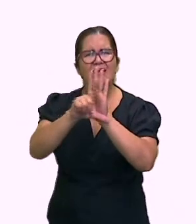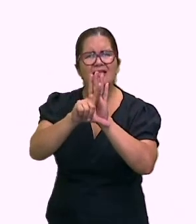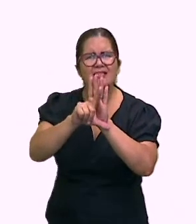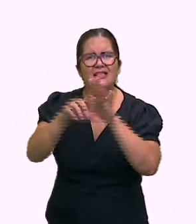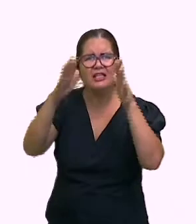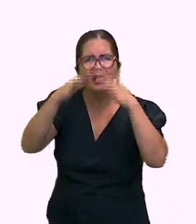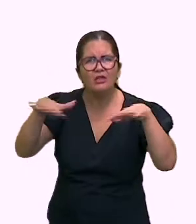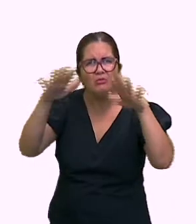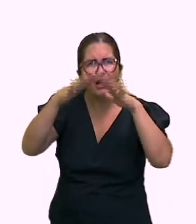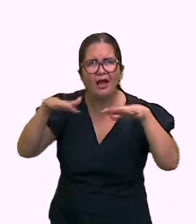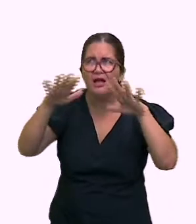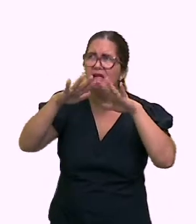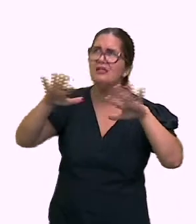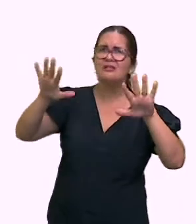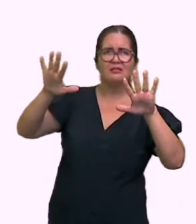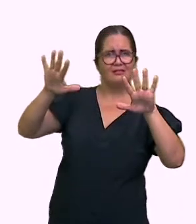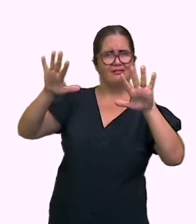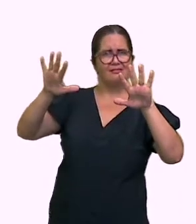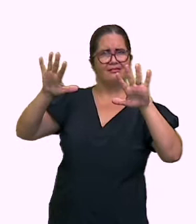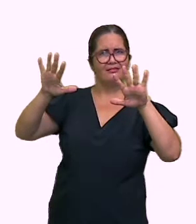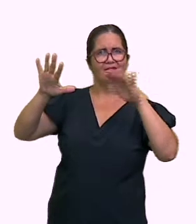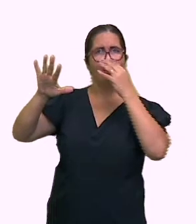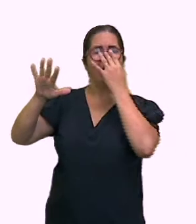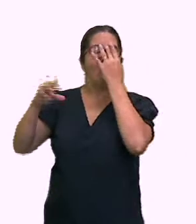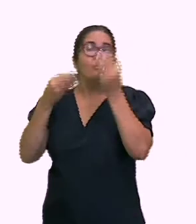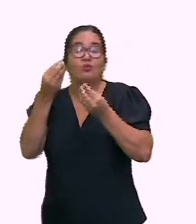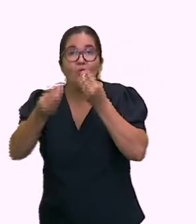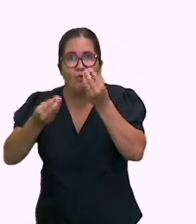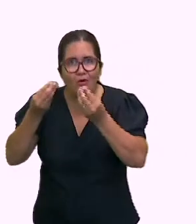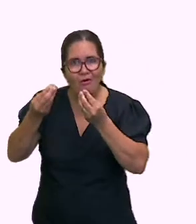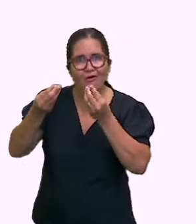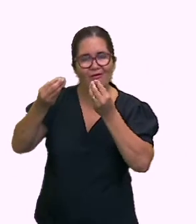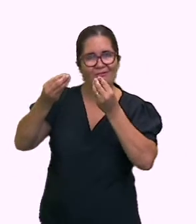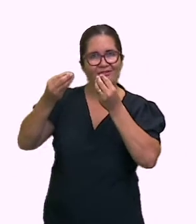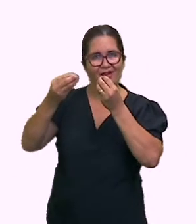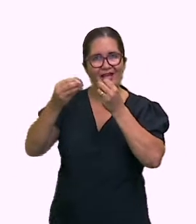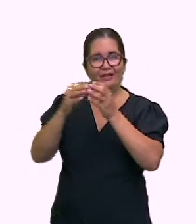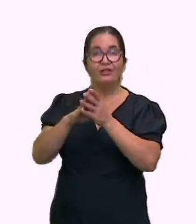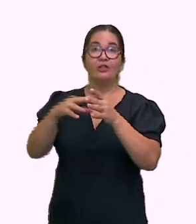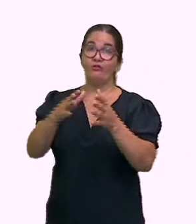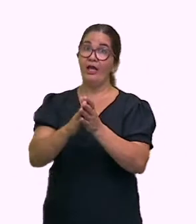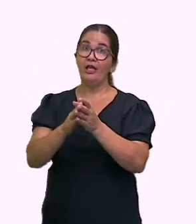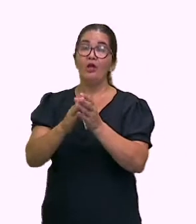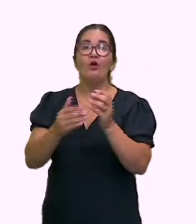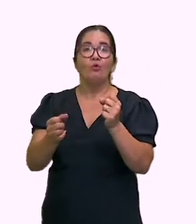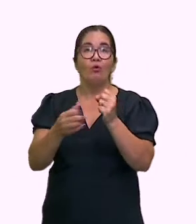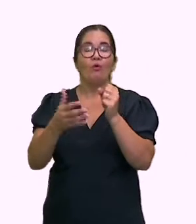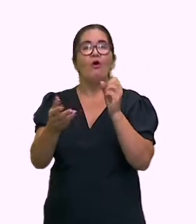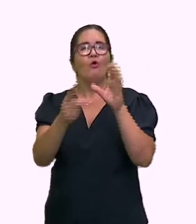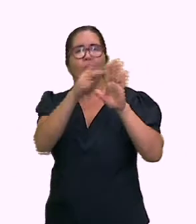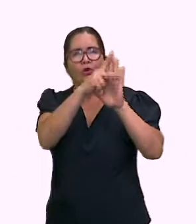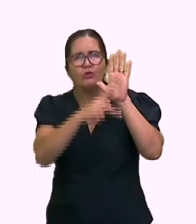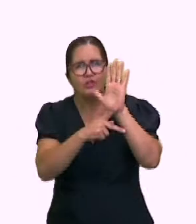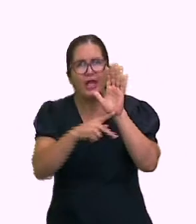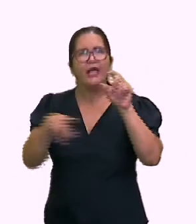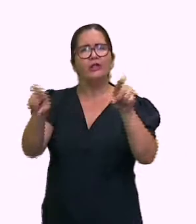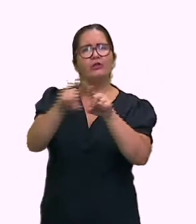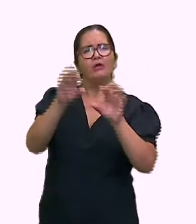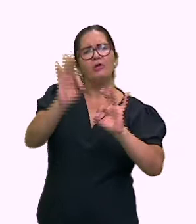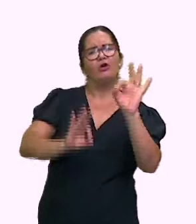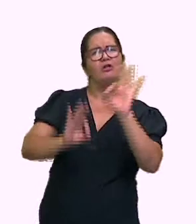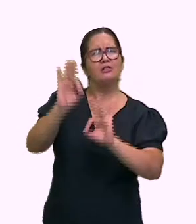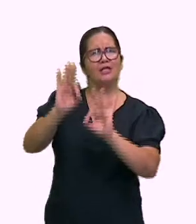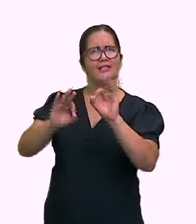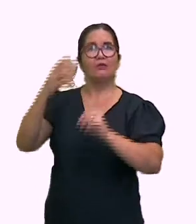naturais? Leis naturais, que vem com um método científico. Esse método